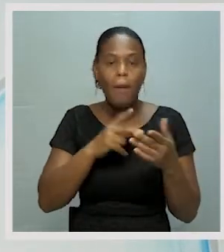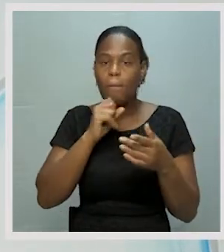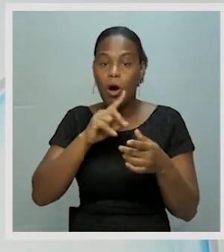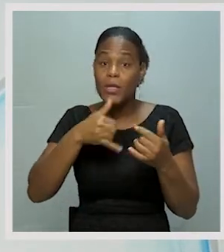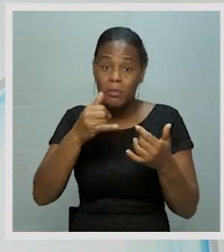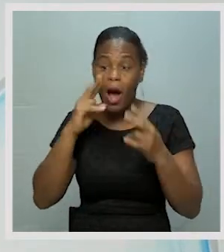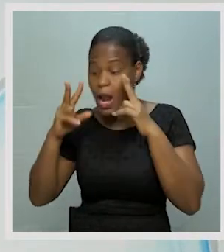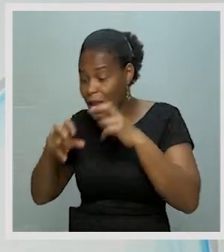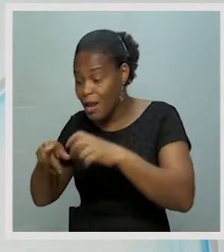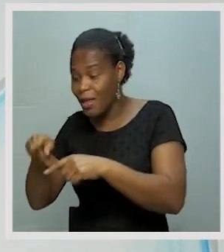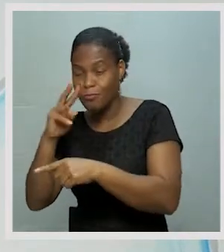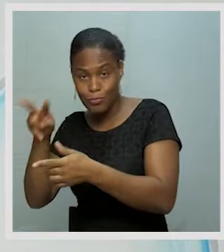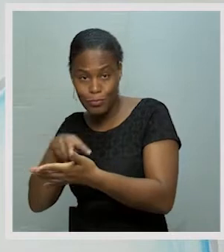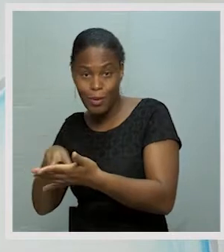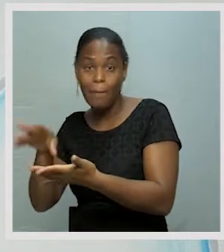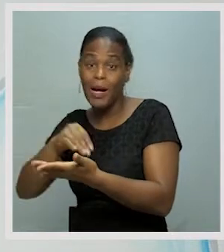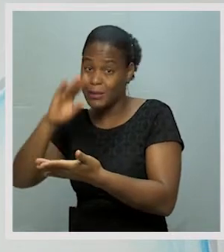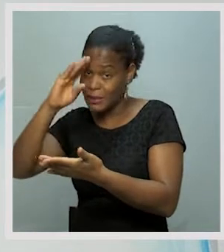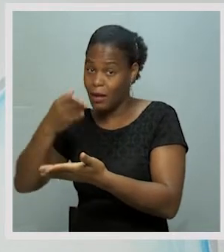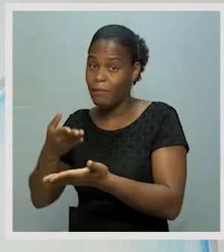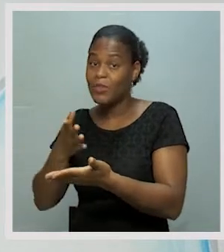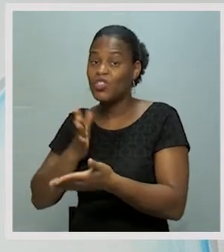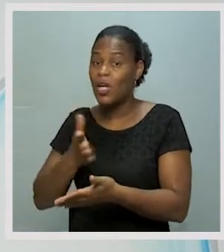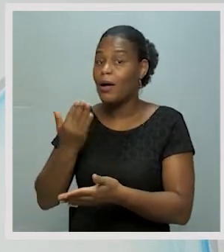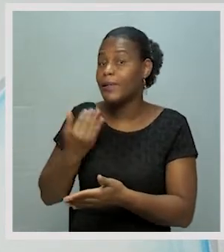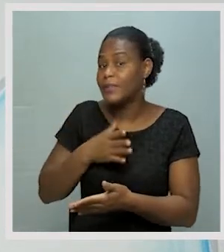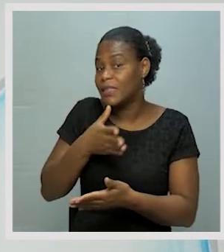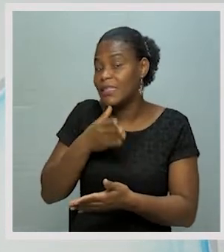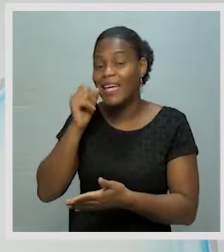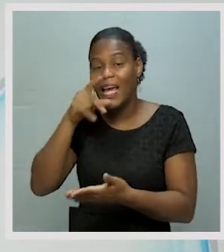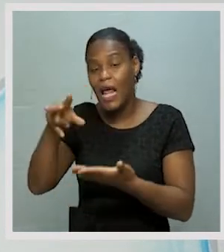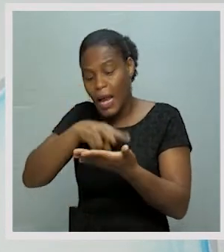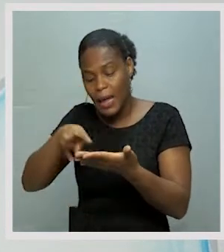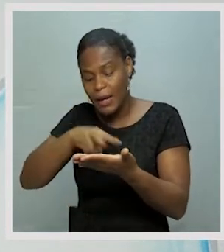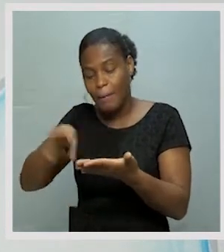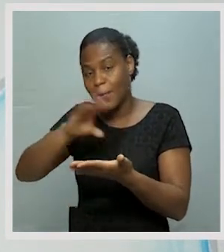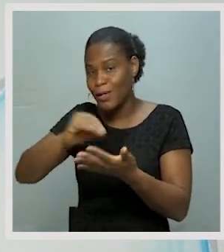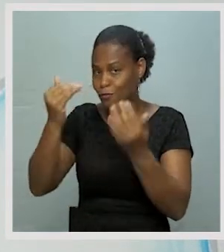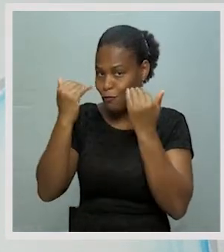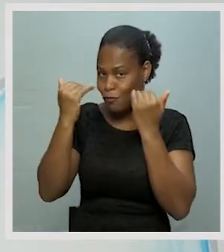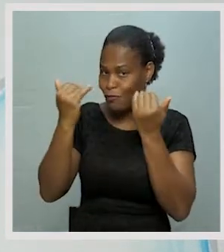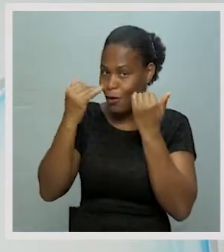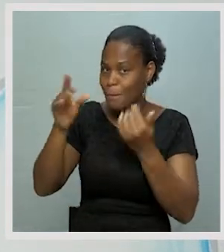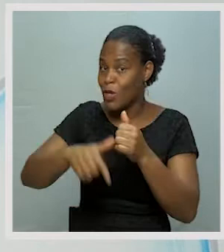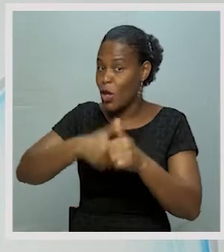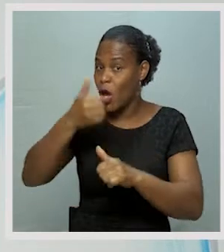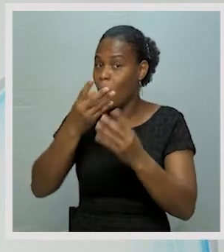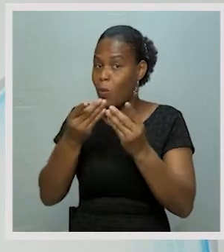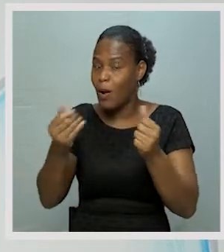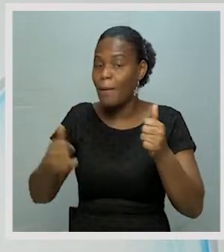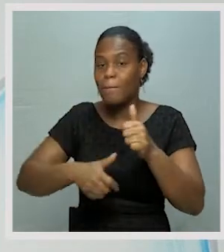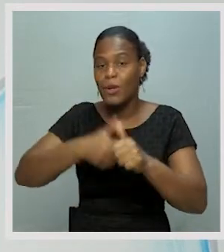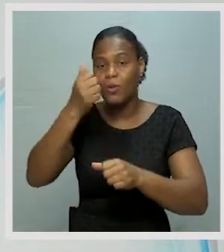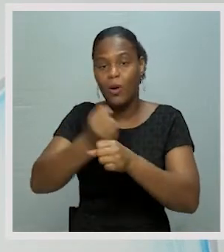pouco mais. E nós já havíamos dito, quem lê mais, tem mais informações, tem melhores qualidades, melhores